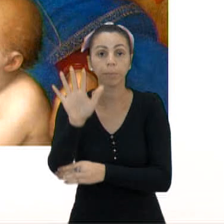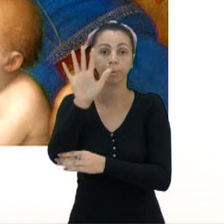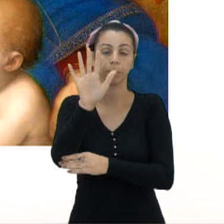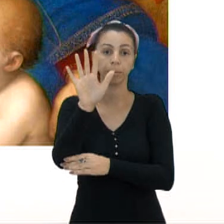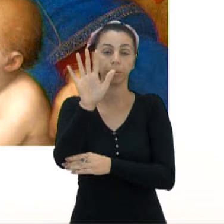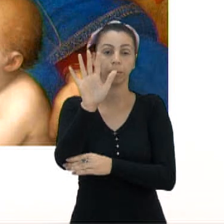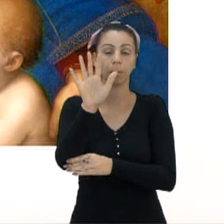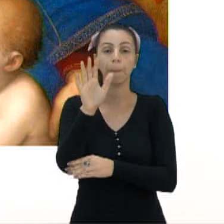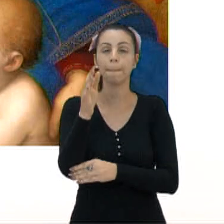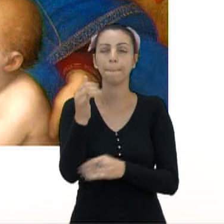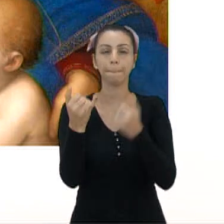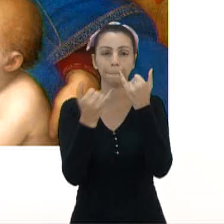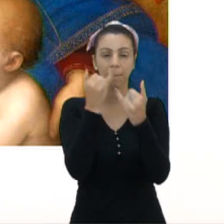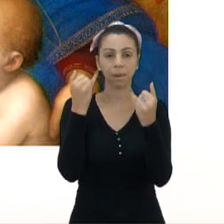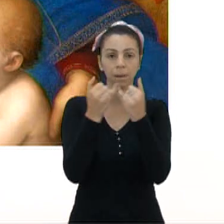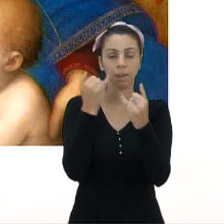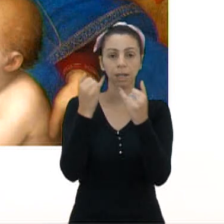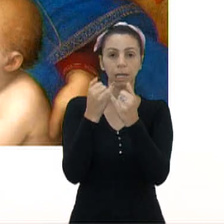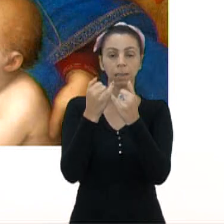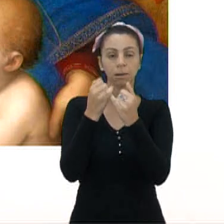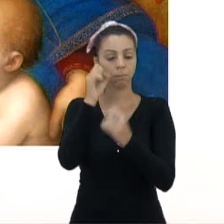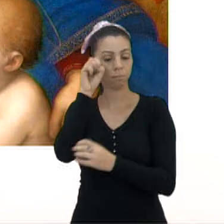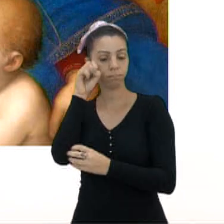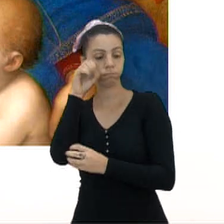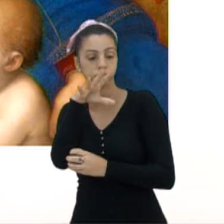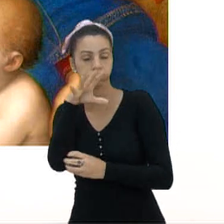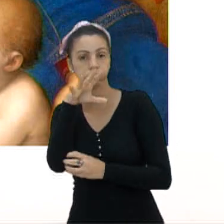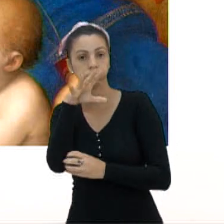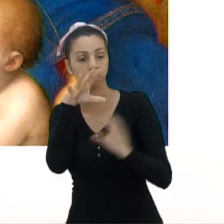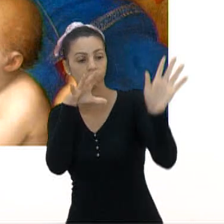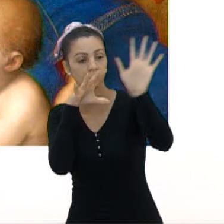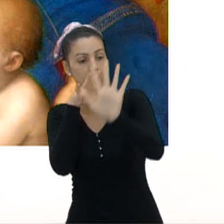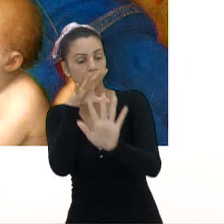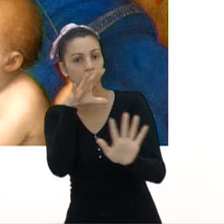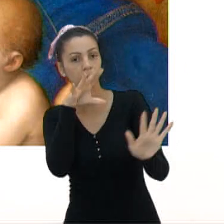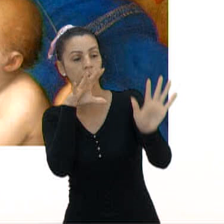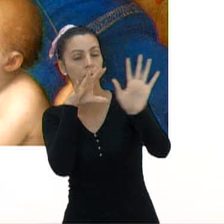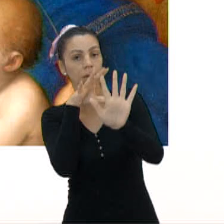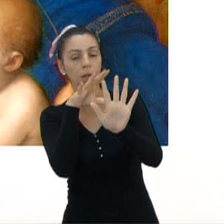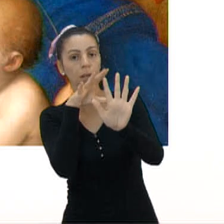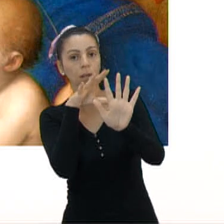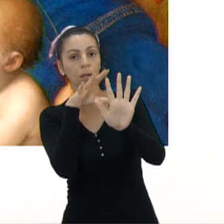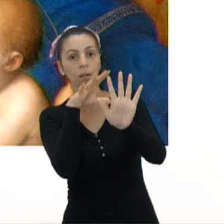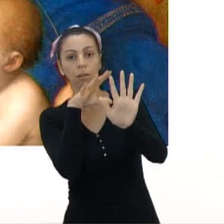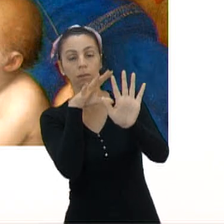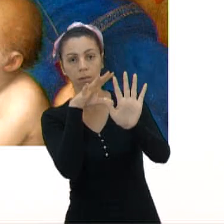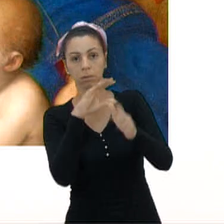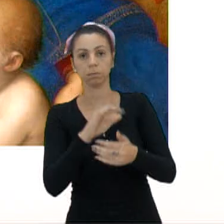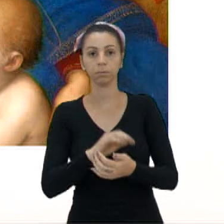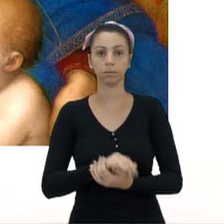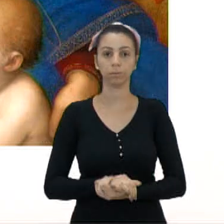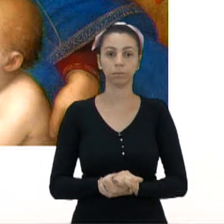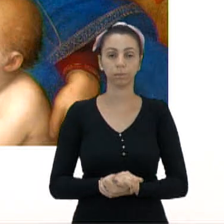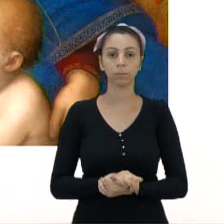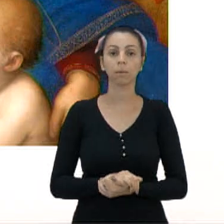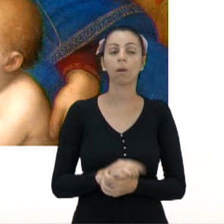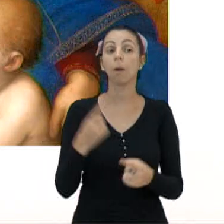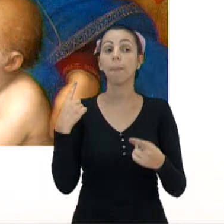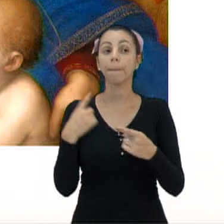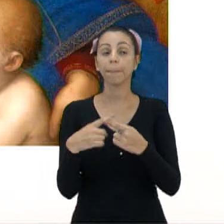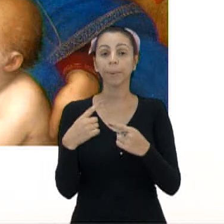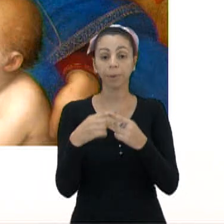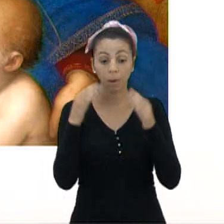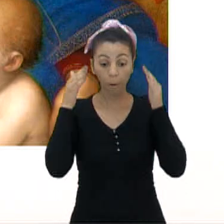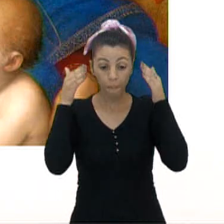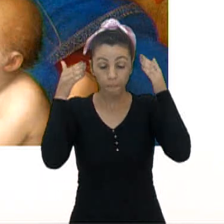um refletor e vou apontar para aquilo que eu quero. Aí que eu vou fazer funcionar. Tá? Por quê? Para dar